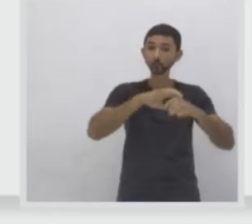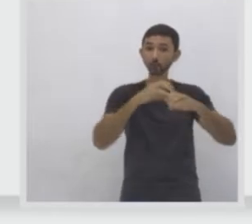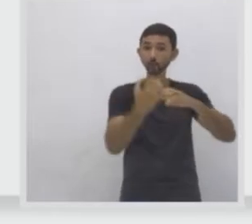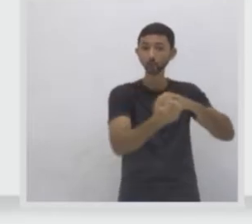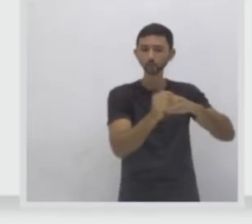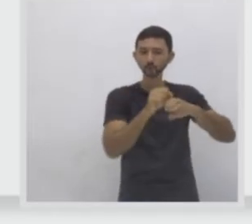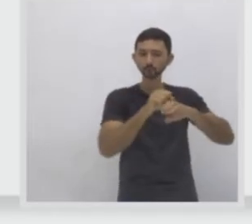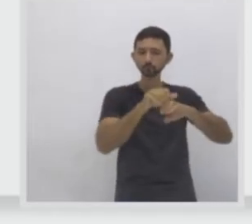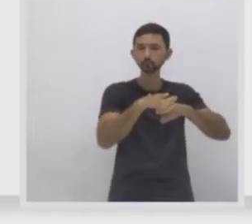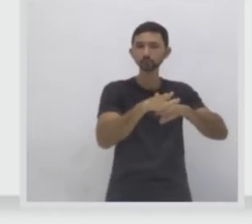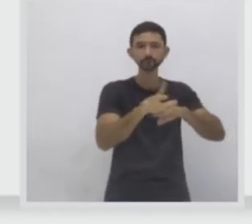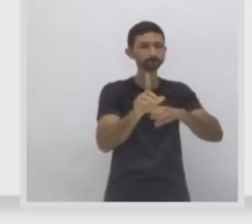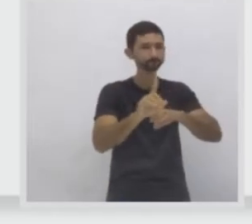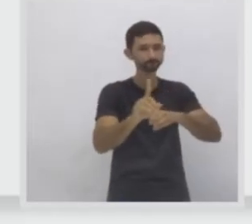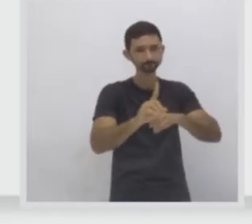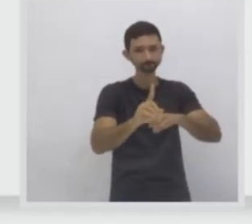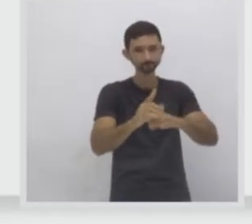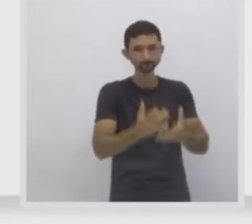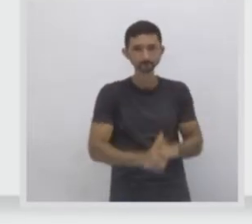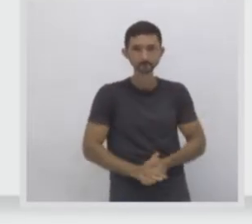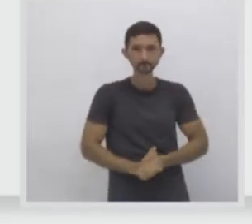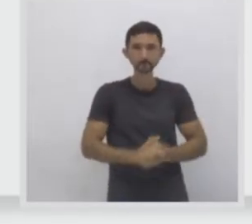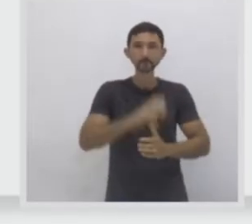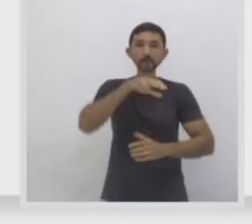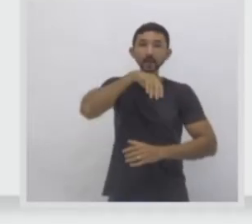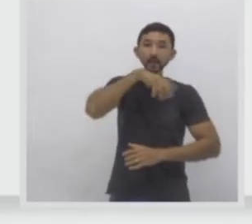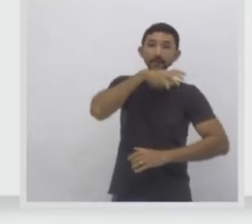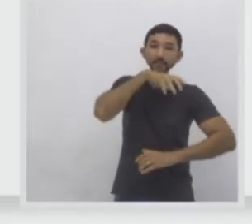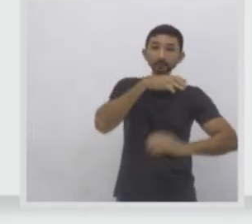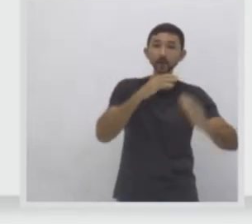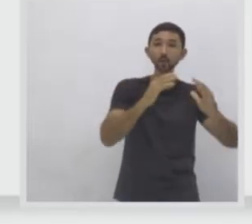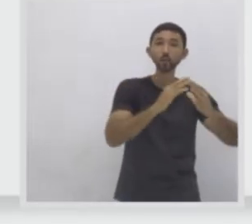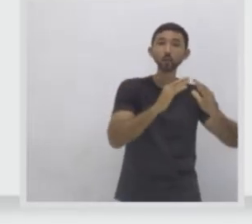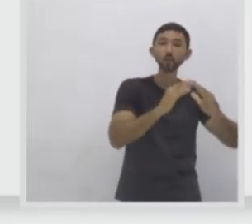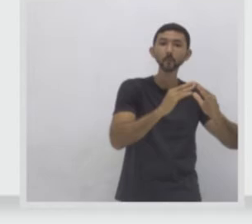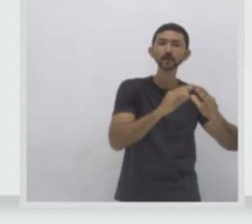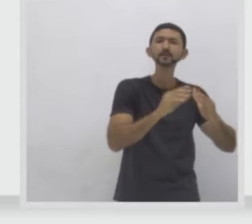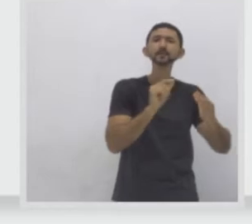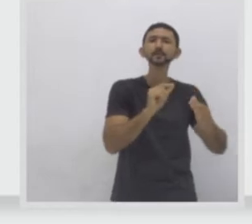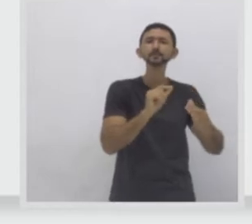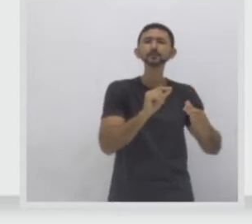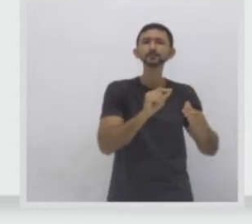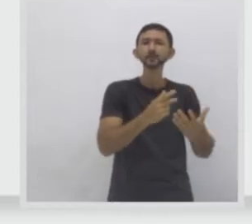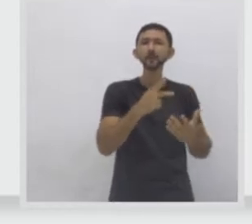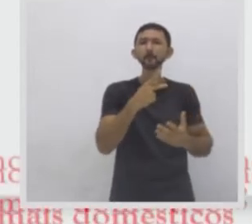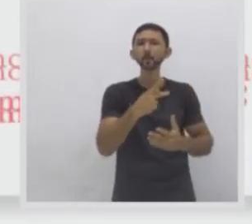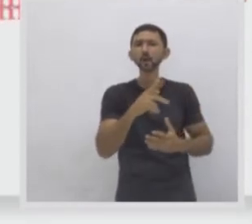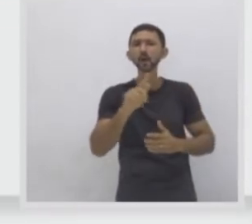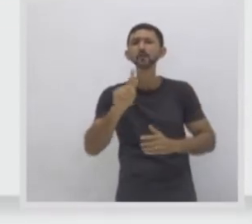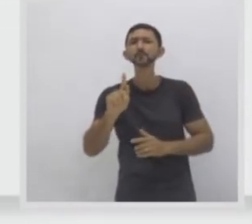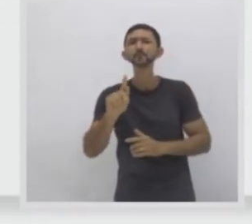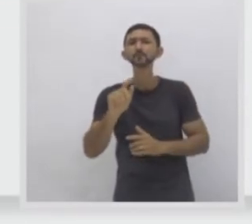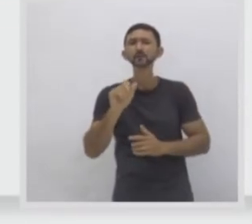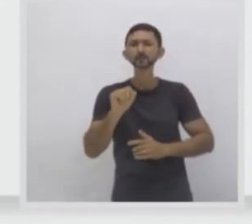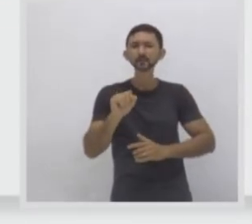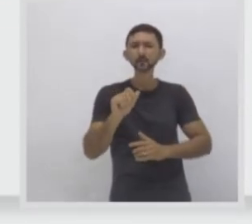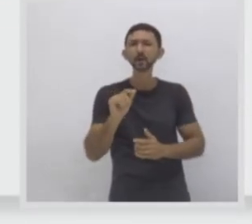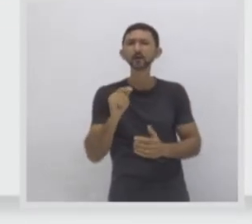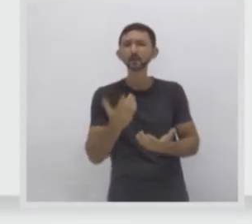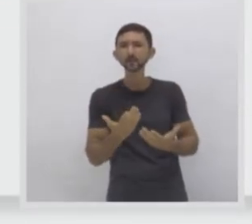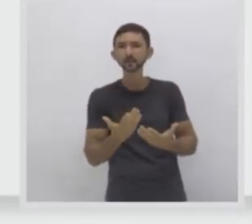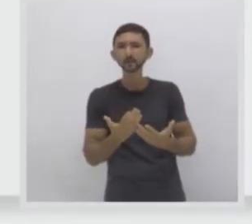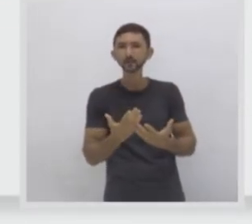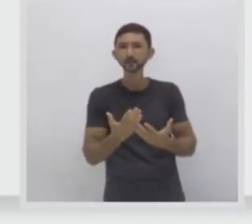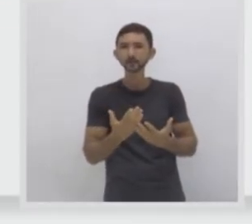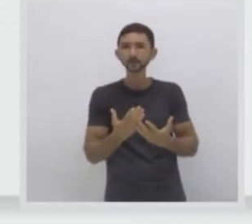Animais domésticos. Está no plural ou no singular? Está no plural. Consequentemente,